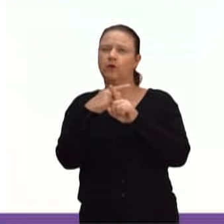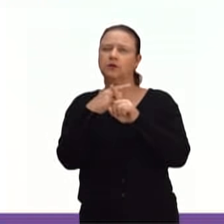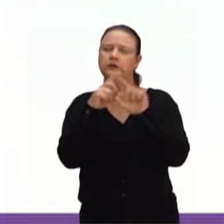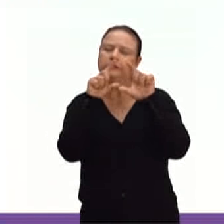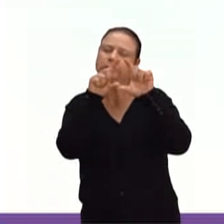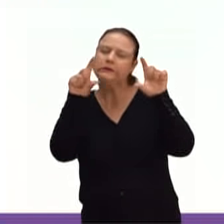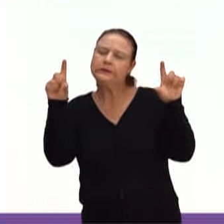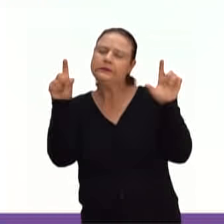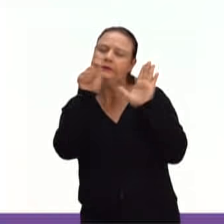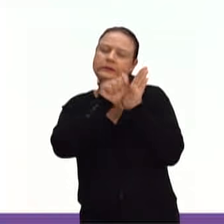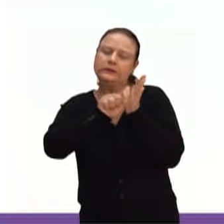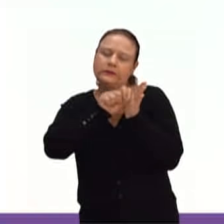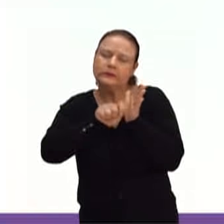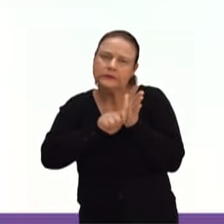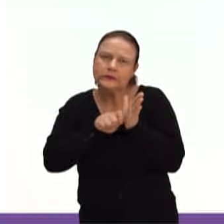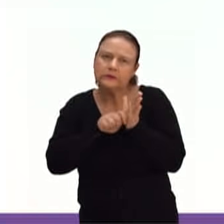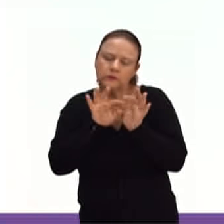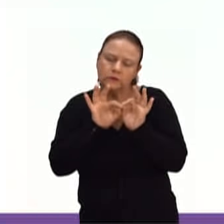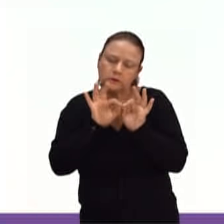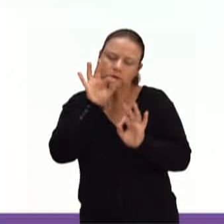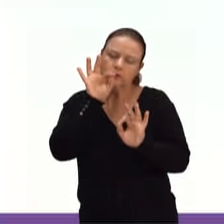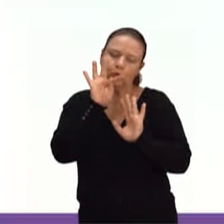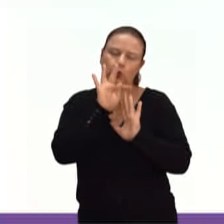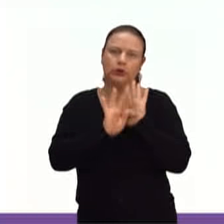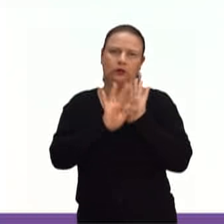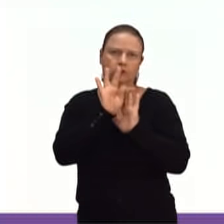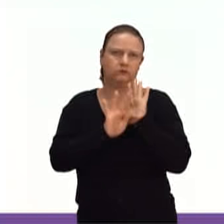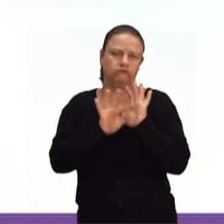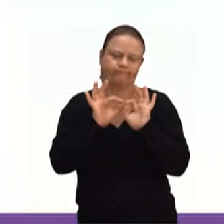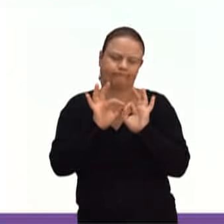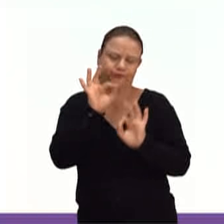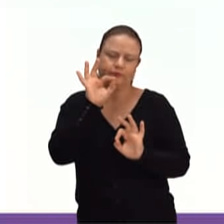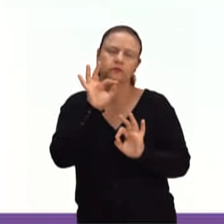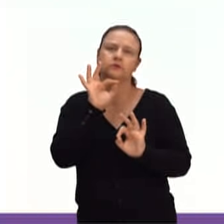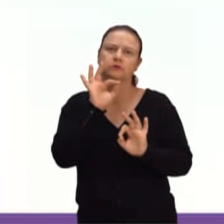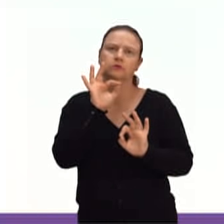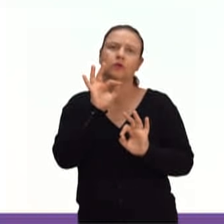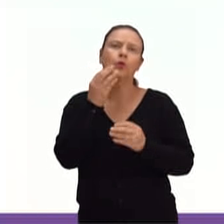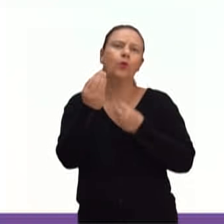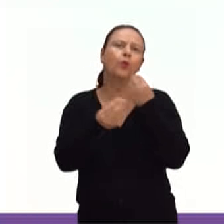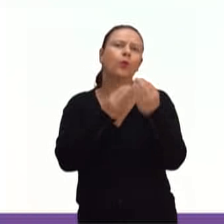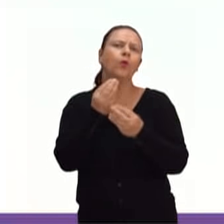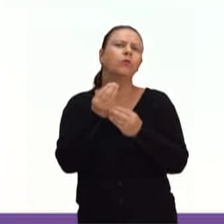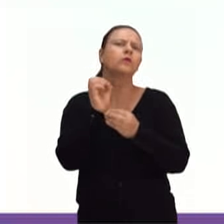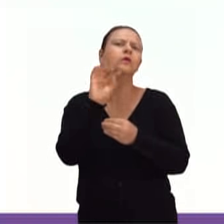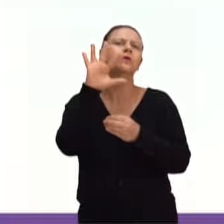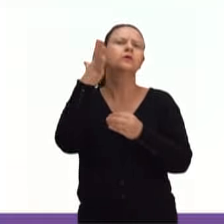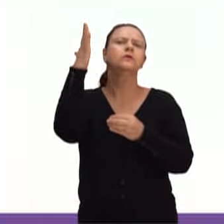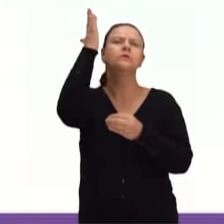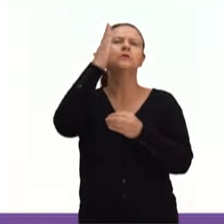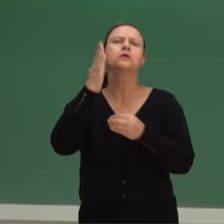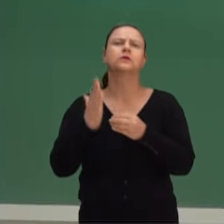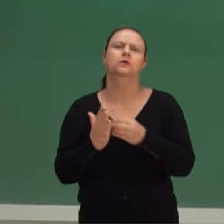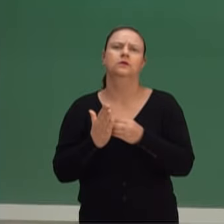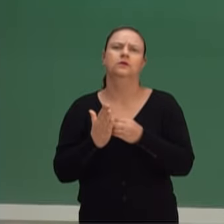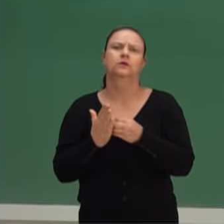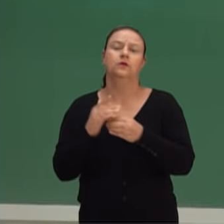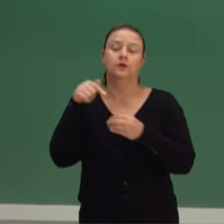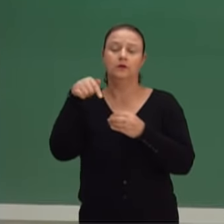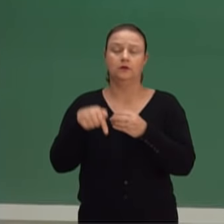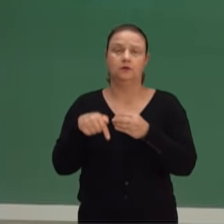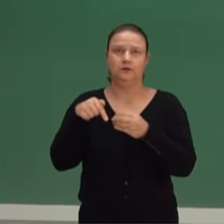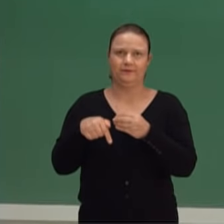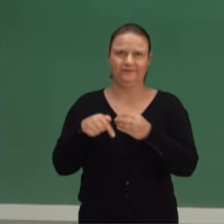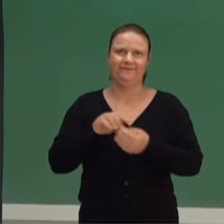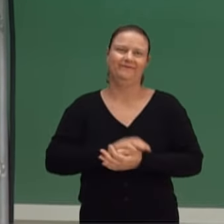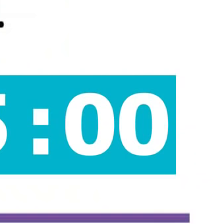parágrafo explicando a condição dos escravizados no Brasil enquanto colônia. Observa bem essa cena, você vai ter um tempinho para responder isso no seu